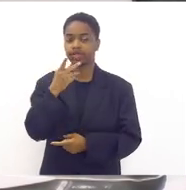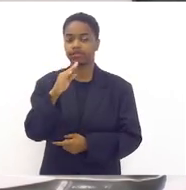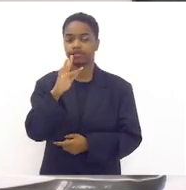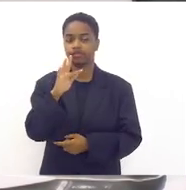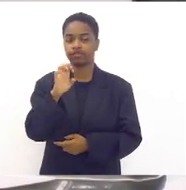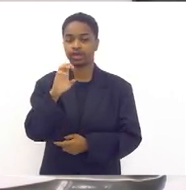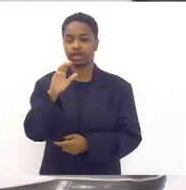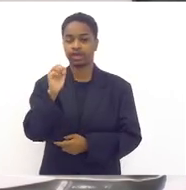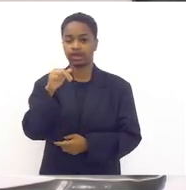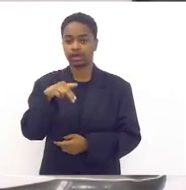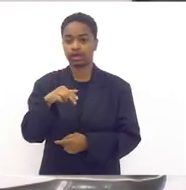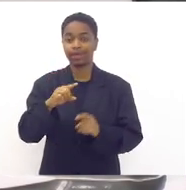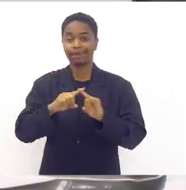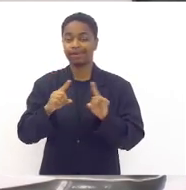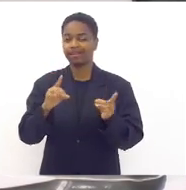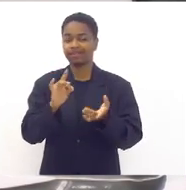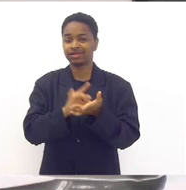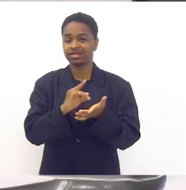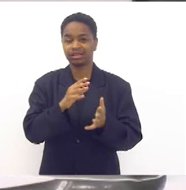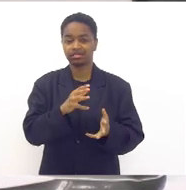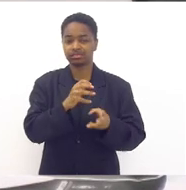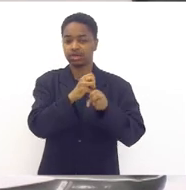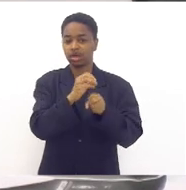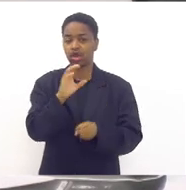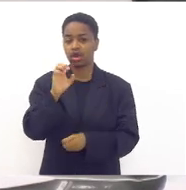tinha aquele recurso no FECAM, mas aquilo era contábil.